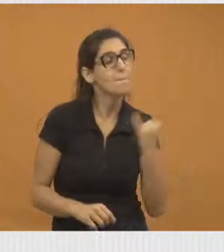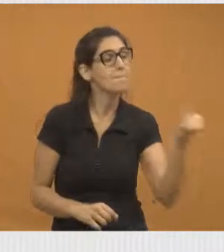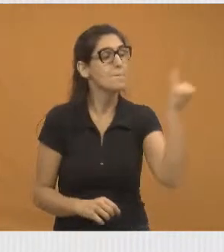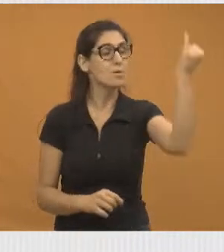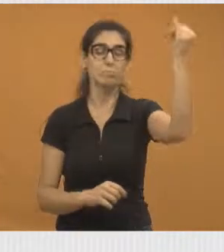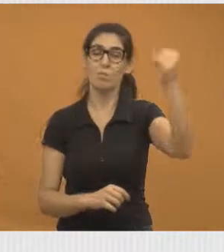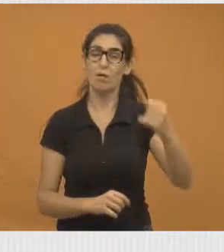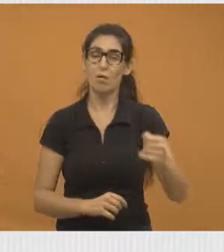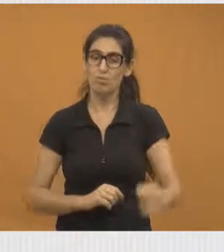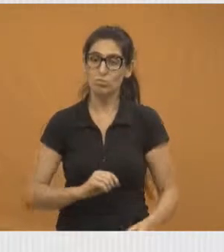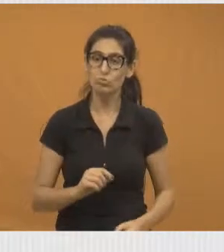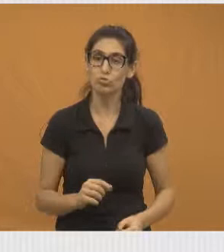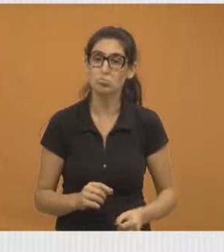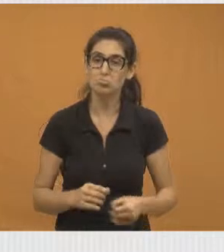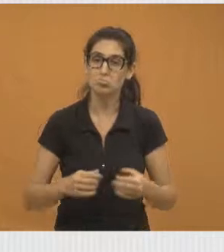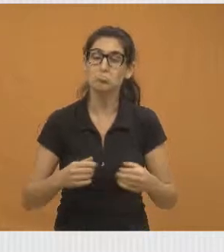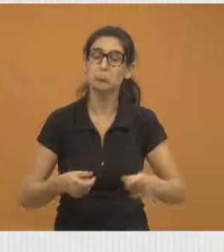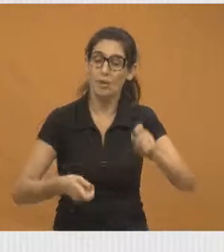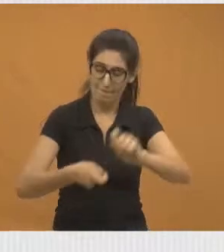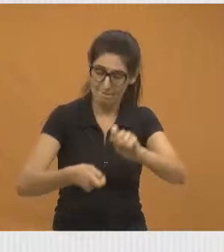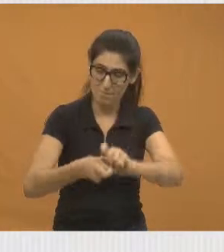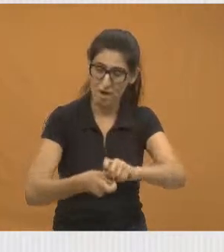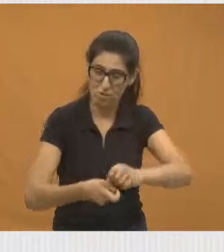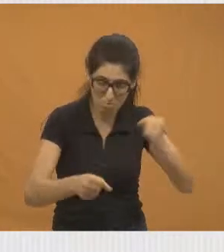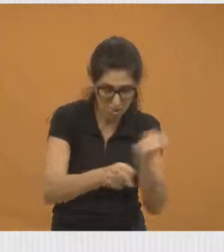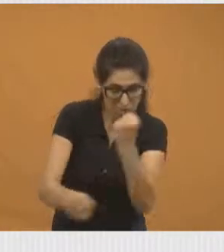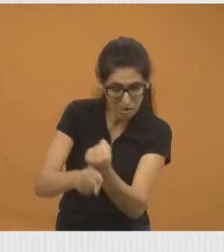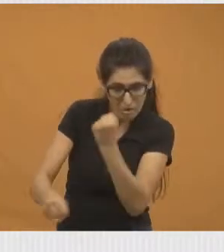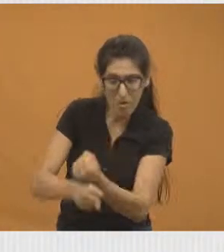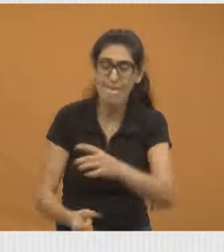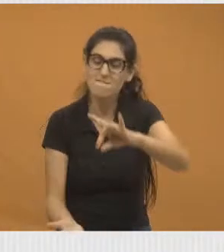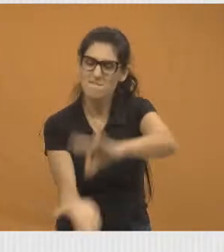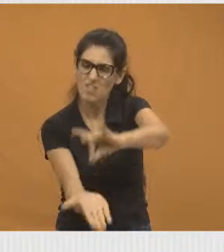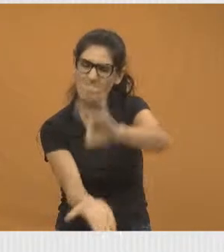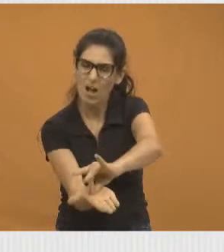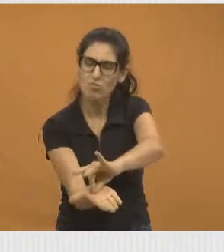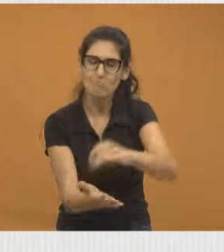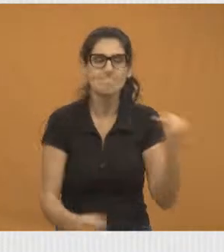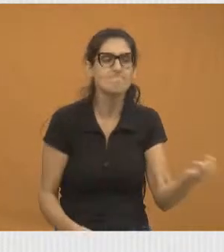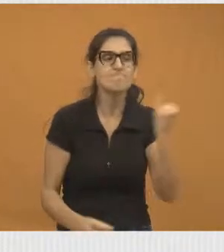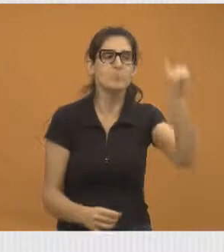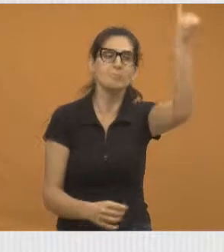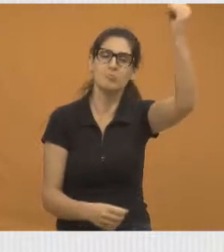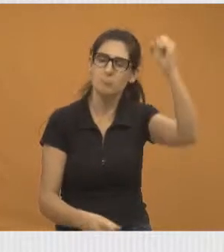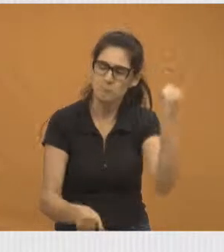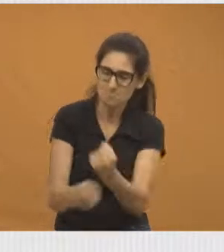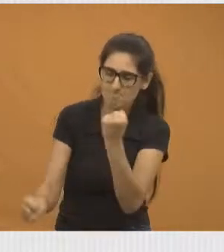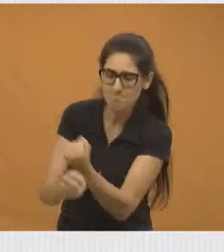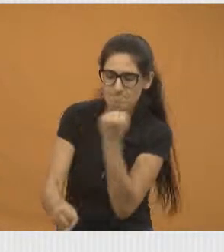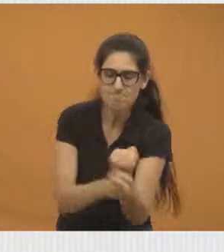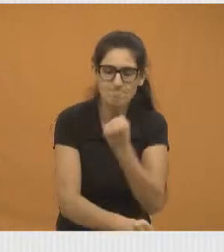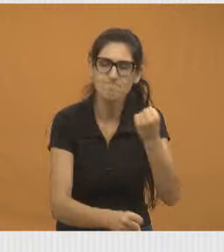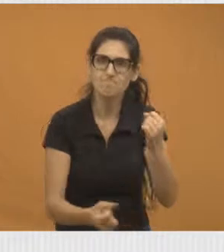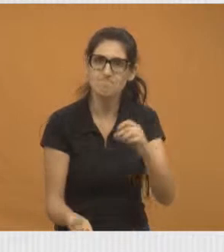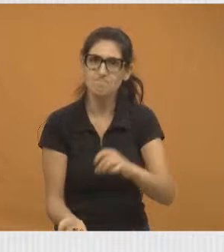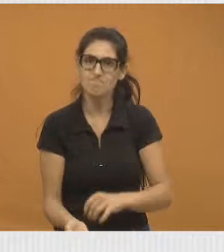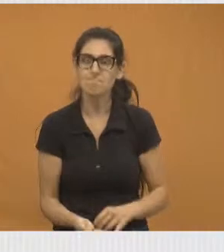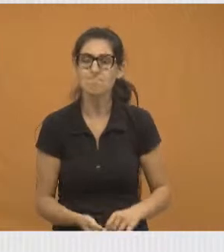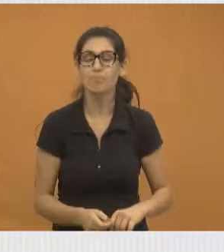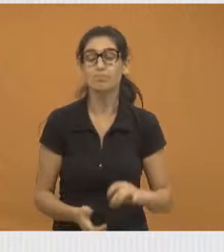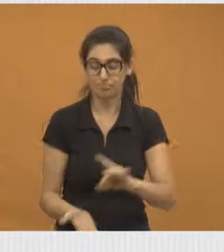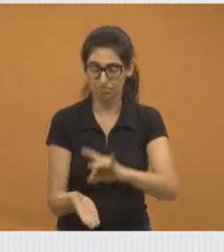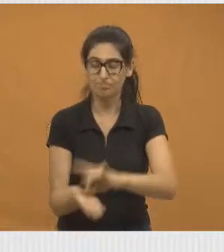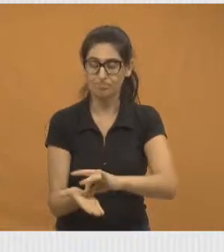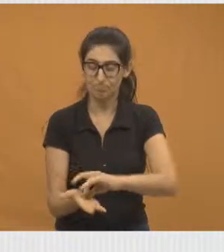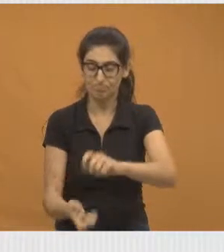feitoria então eu quero a 'mostra estamos acompanhando o início das obras da reforma da praça júlio mesquita ali no